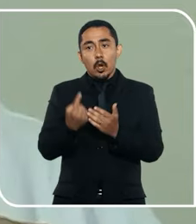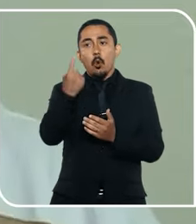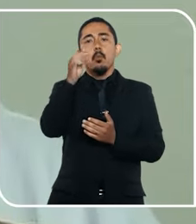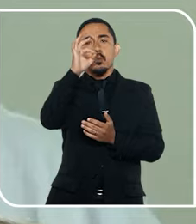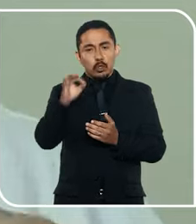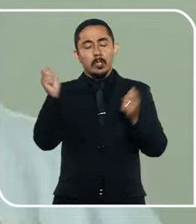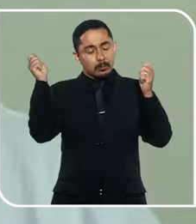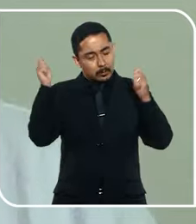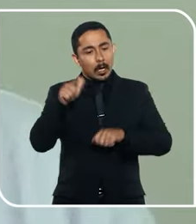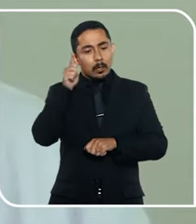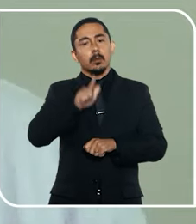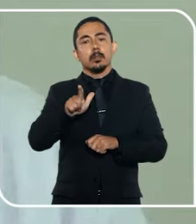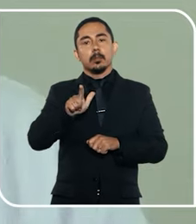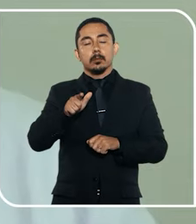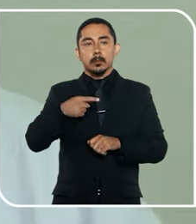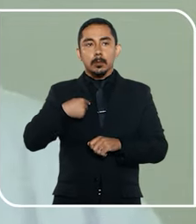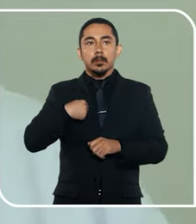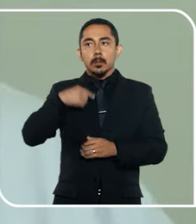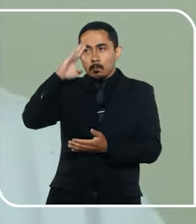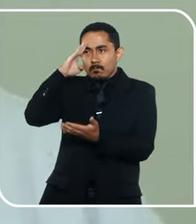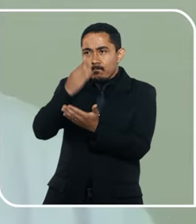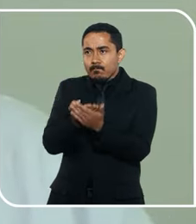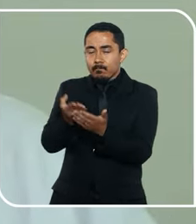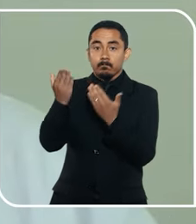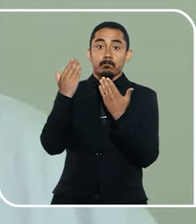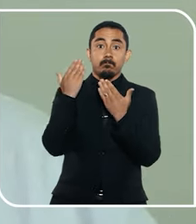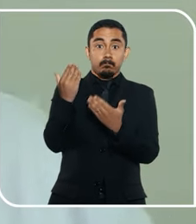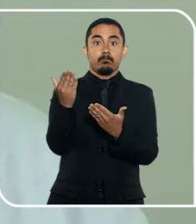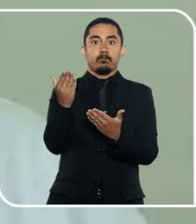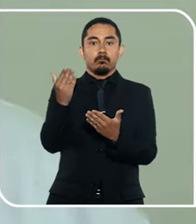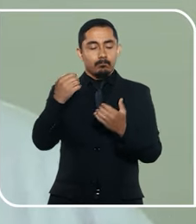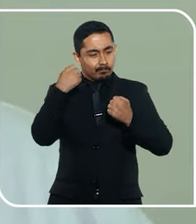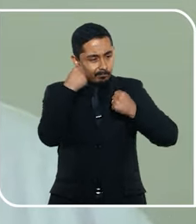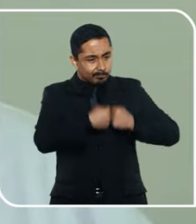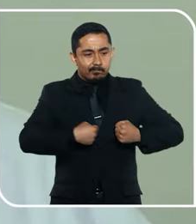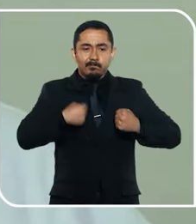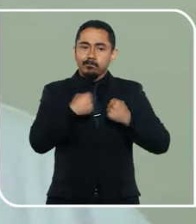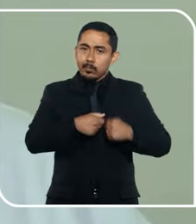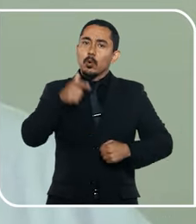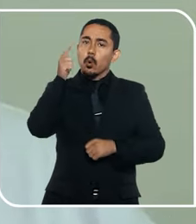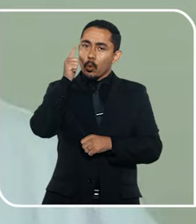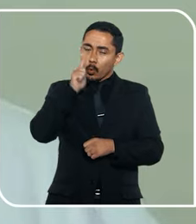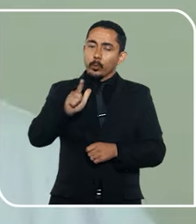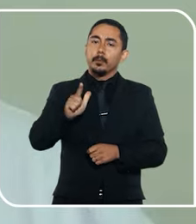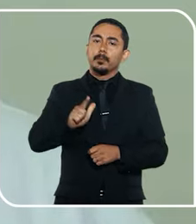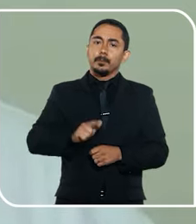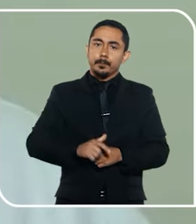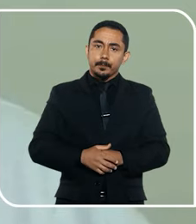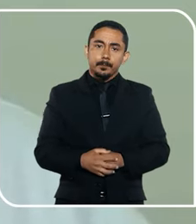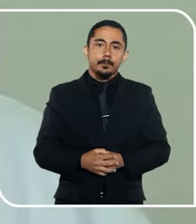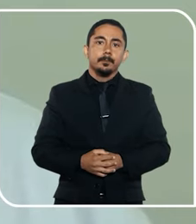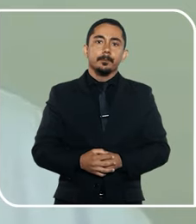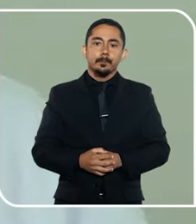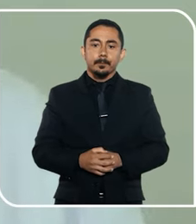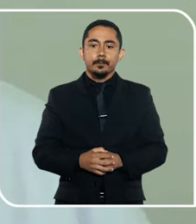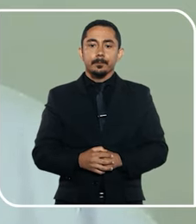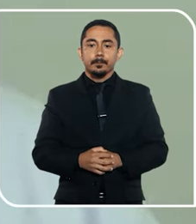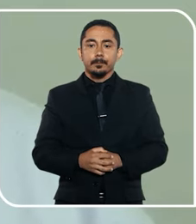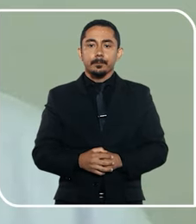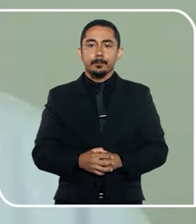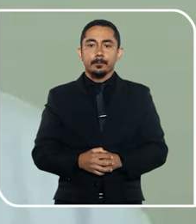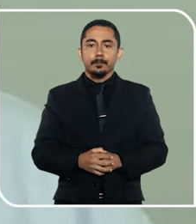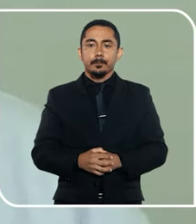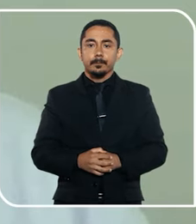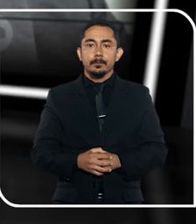ainda tinha esse 1%, eu comecei a batalhar, comecei a ter uma luz no fim do